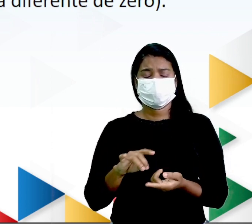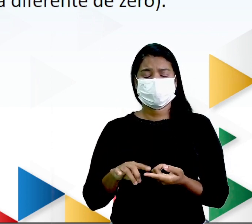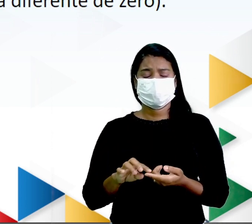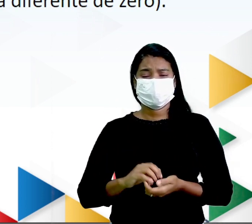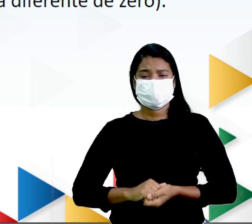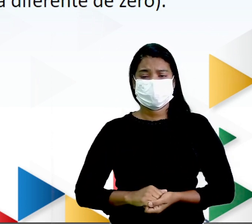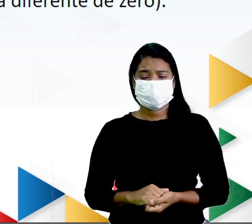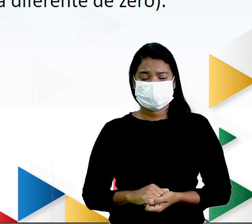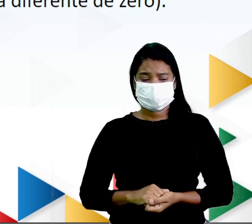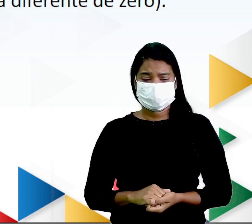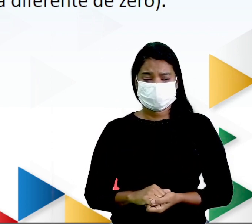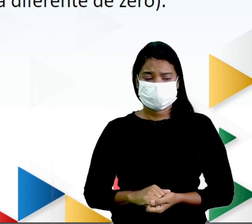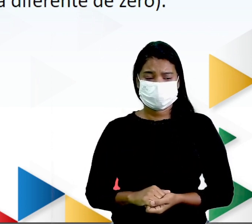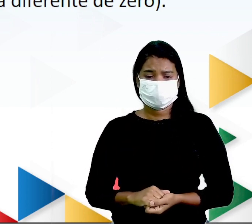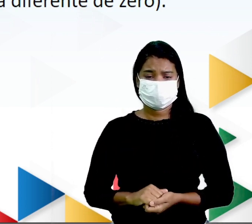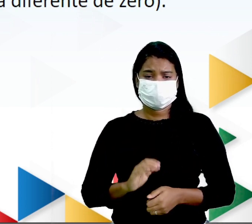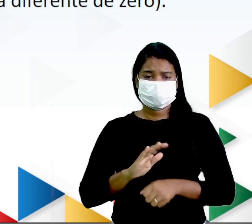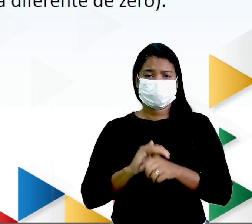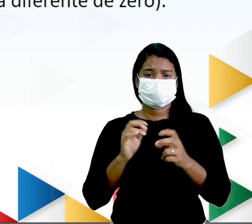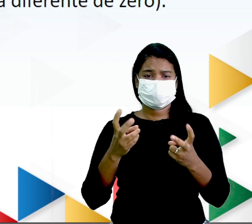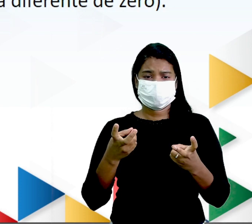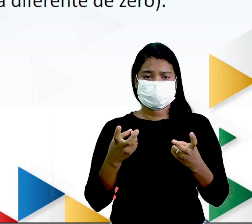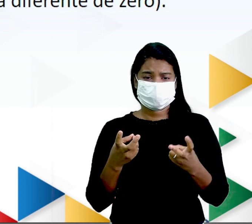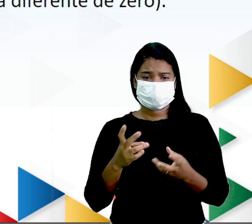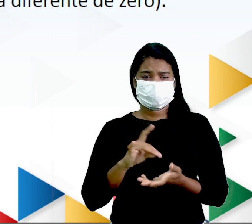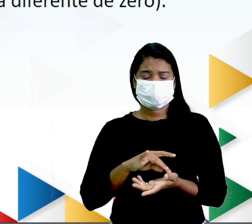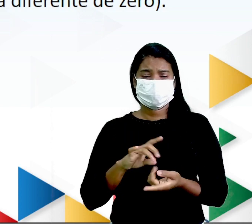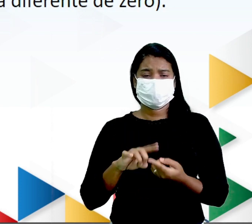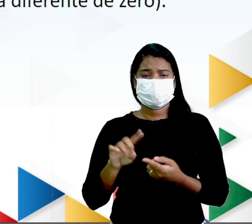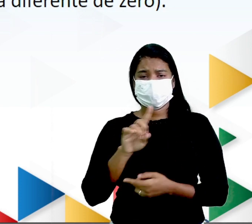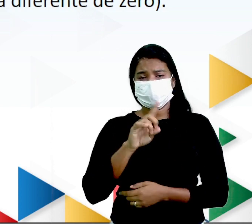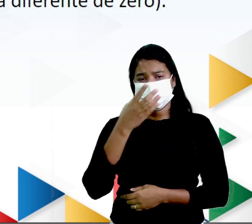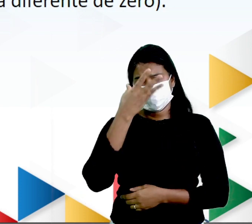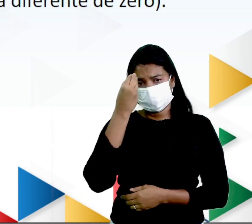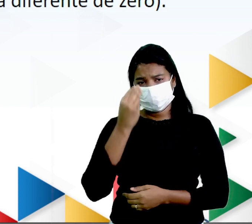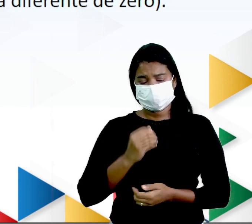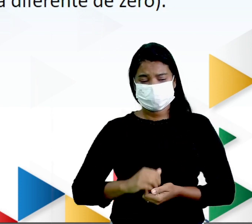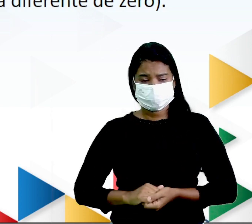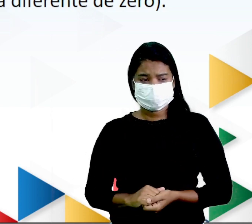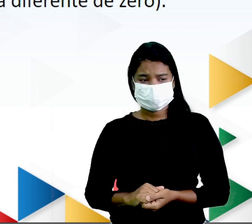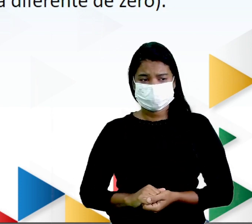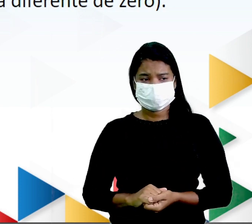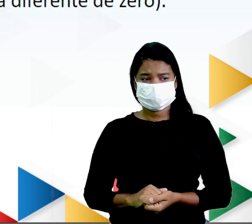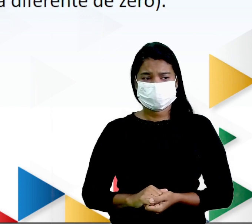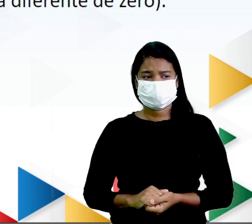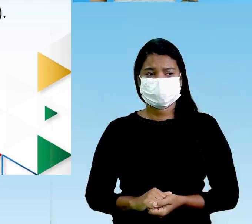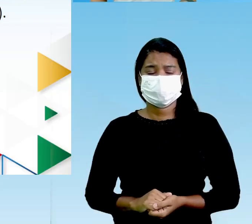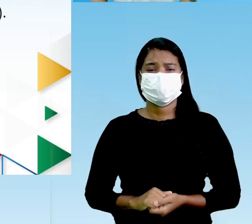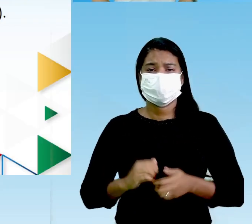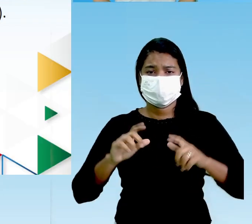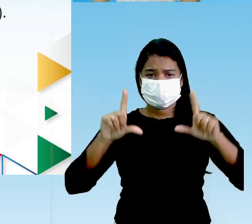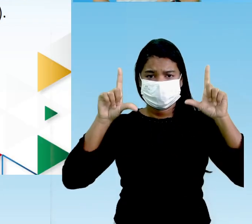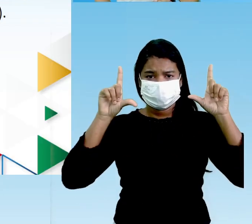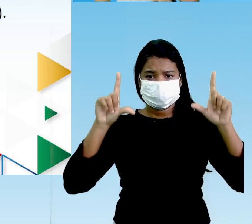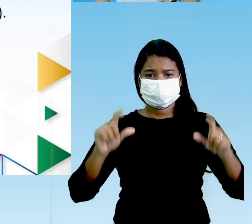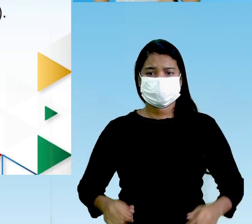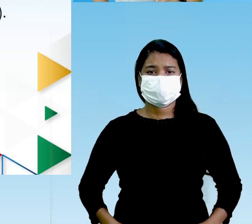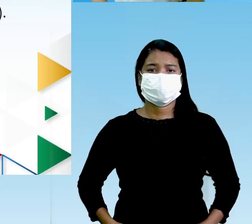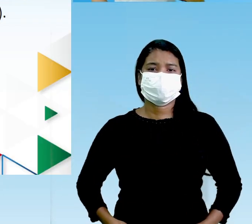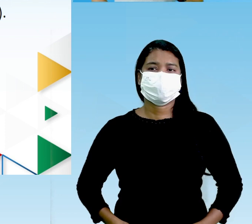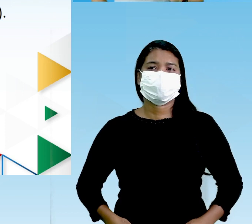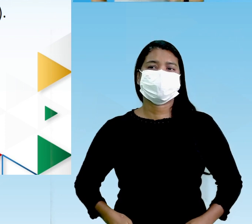bom? Nesse caso aí, eu vou chamar atenção em detalhes. Por favor, não esquece, tá? Traz para aqui, para mim, Manuel, por favor.